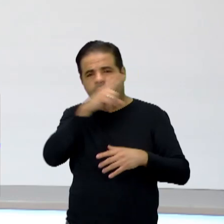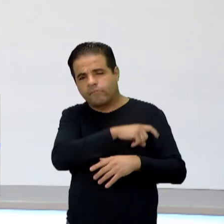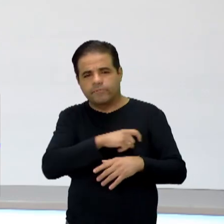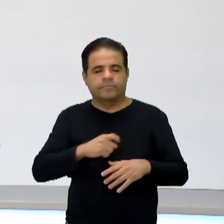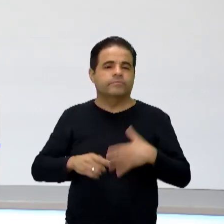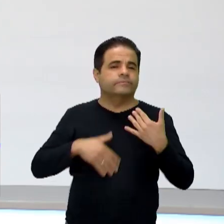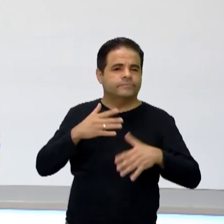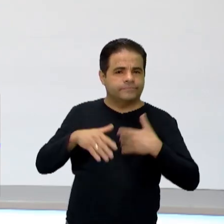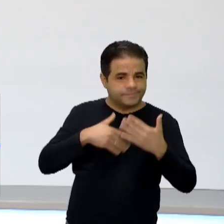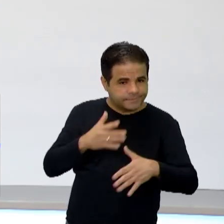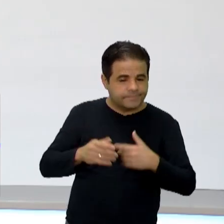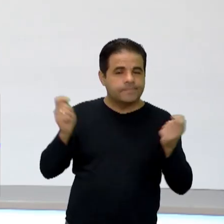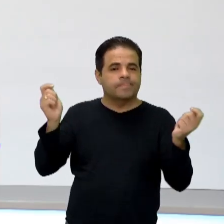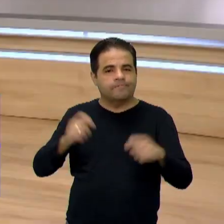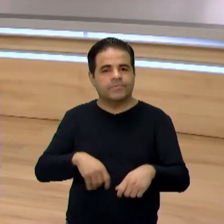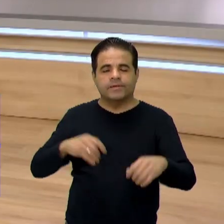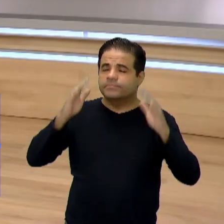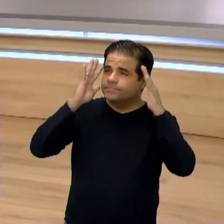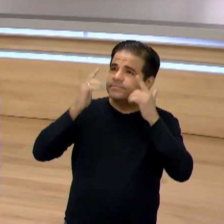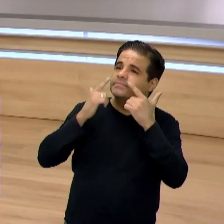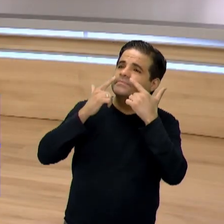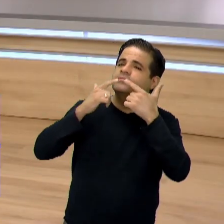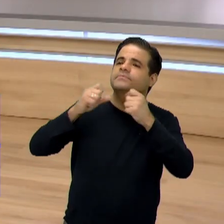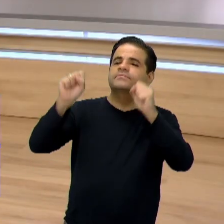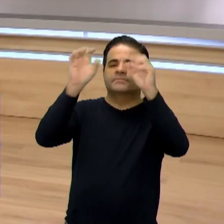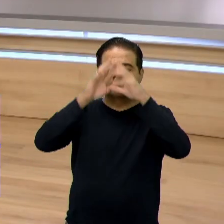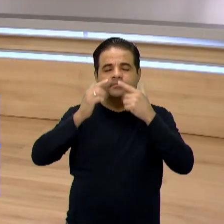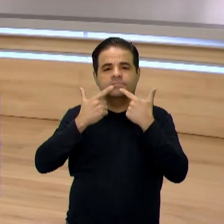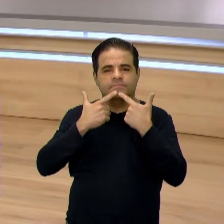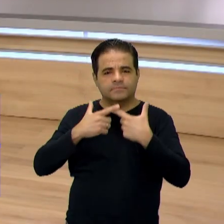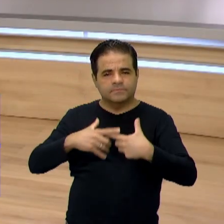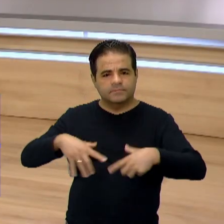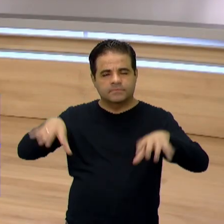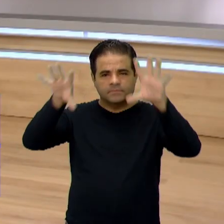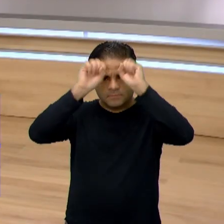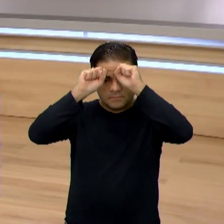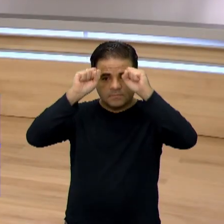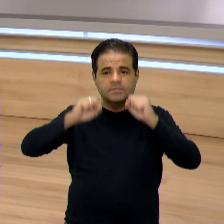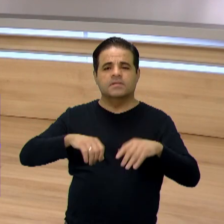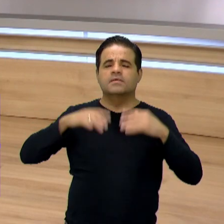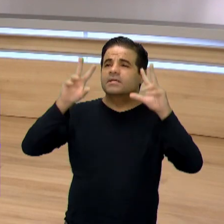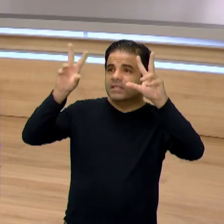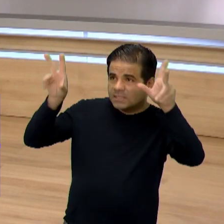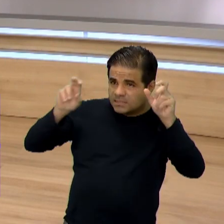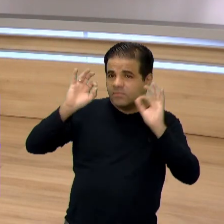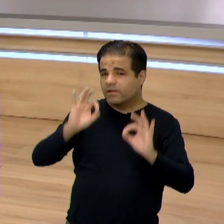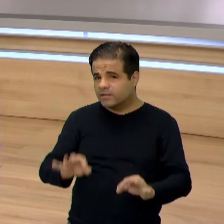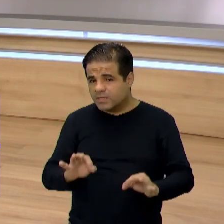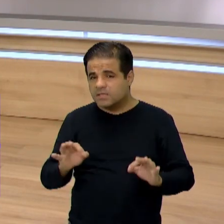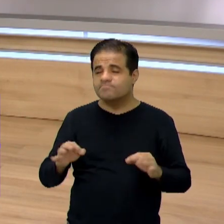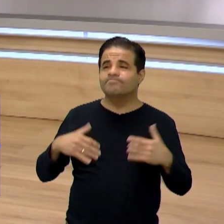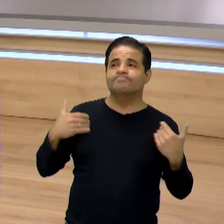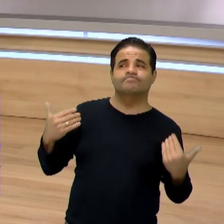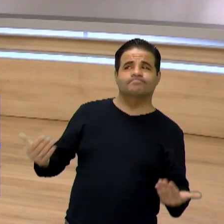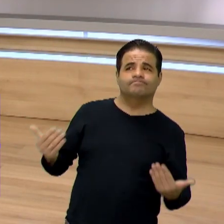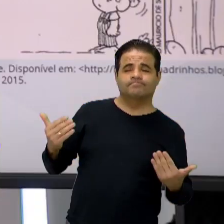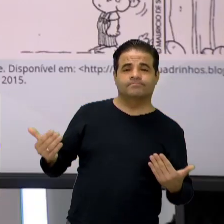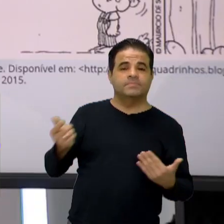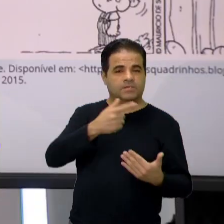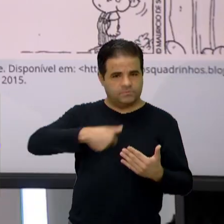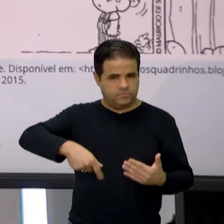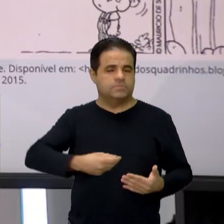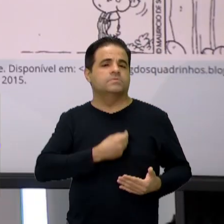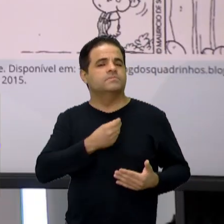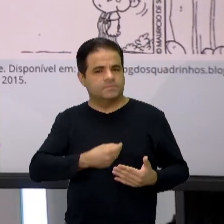complicada, né? Tanto aí, poderia até pensar na linguagem aí. Não, será que a questão é sobre isso? Então, Não sei, porque assim, né? na nossa